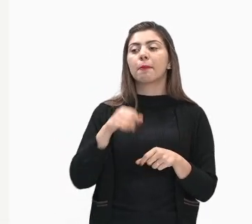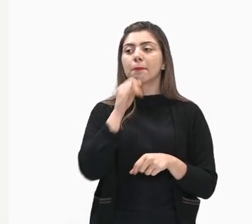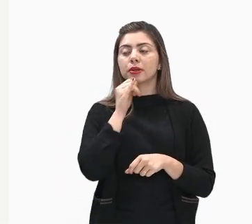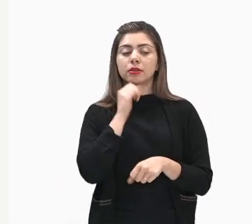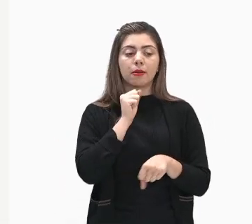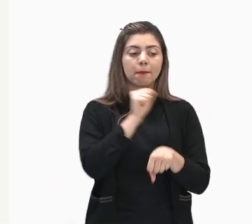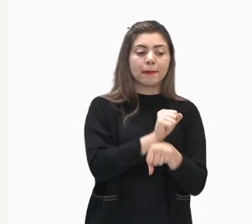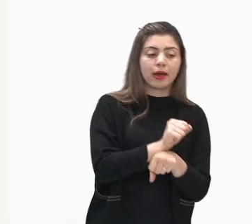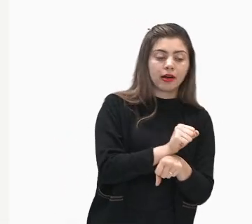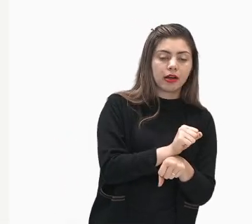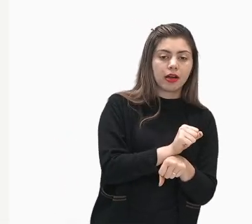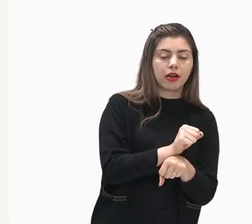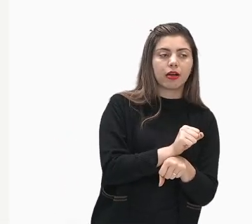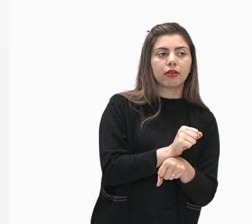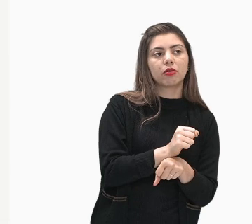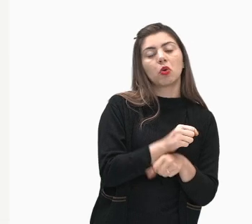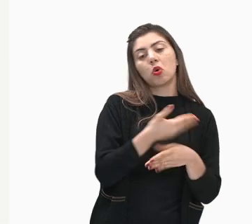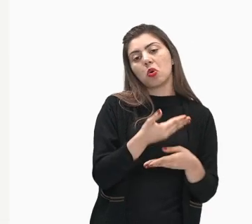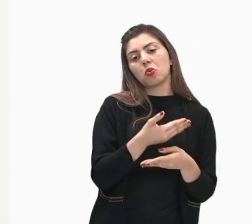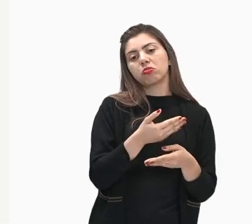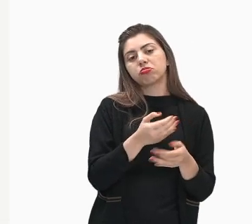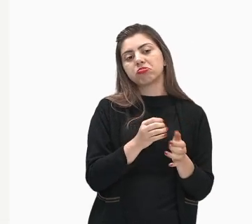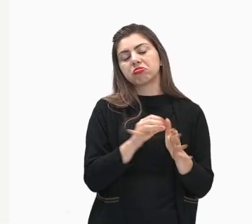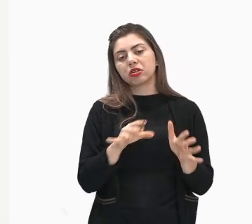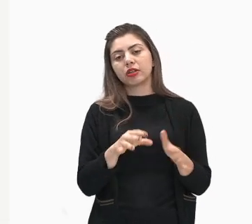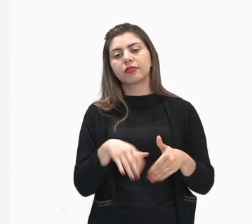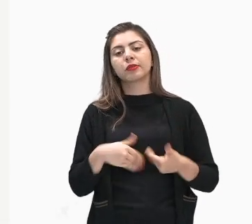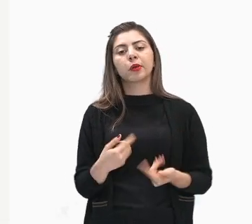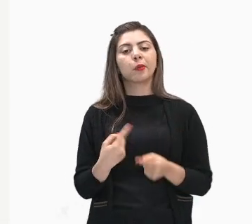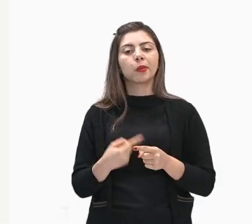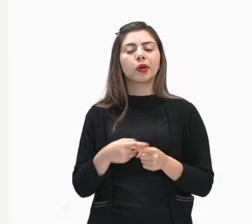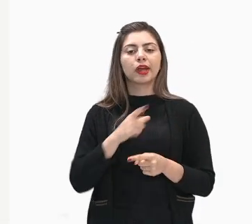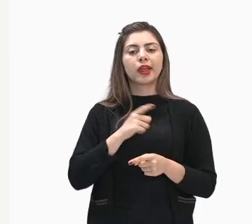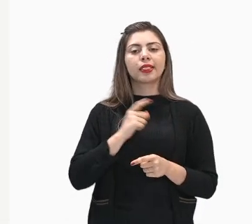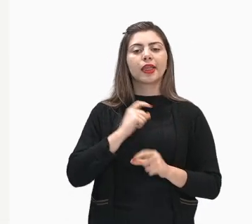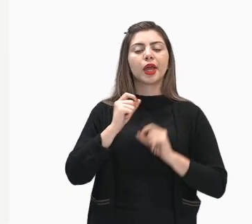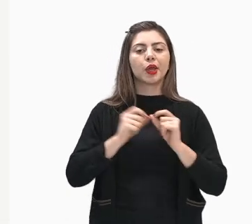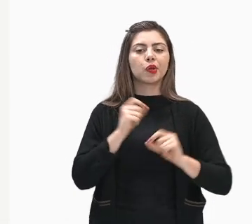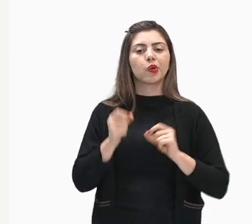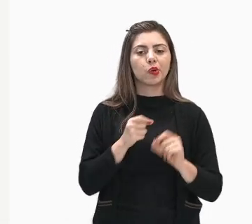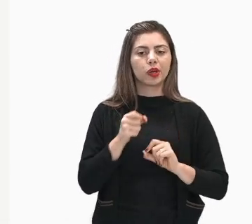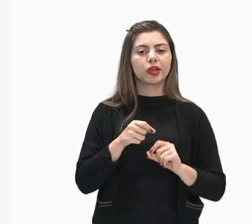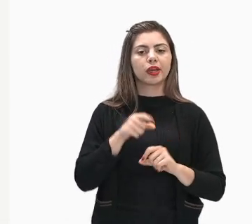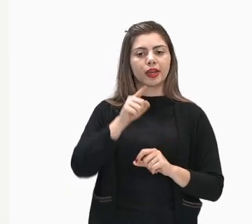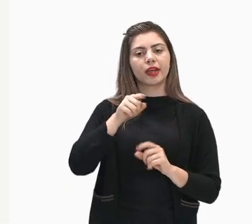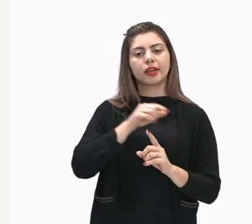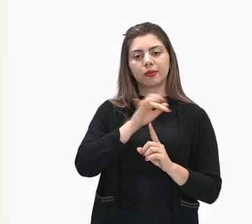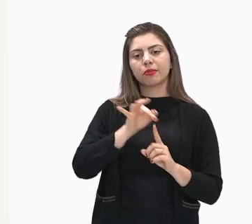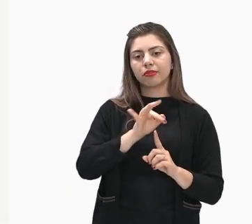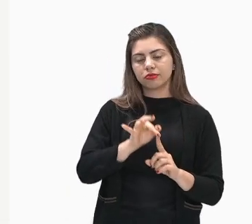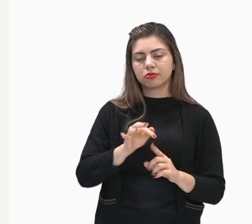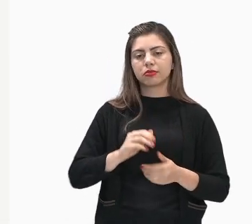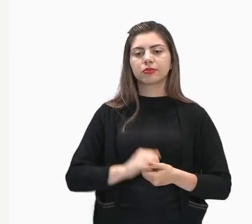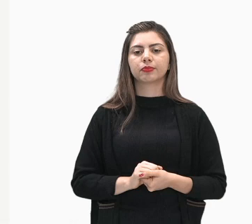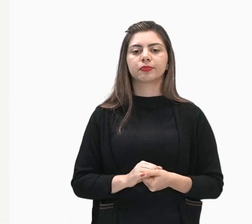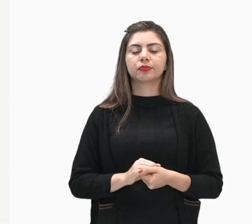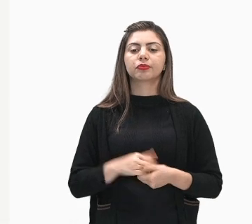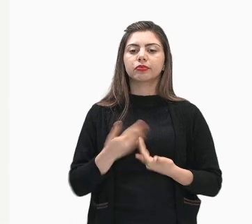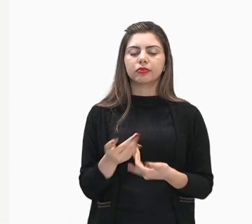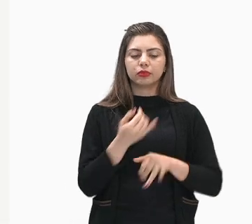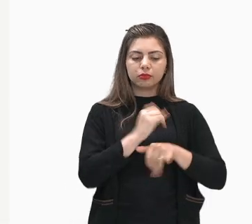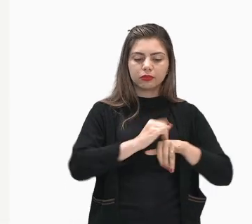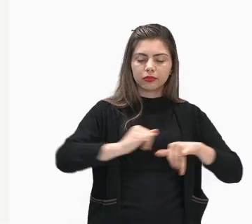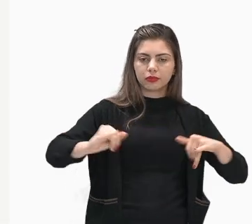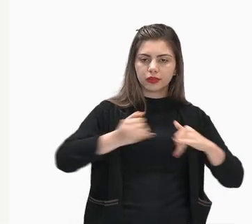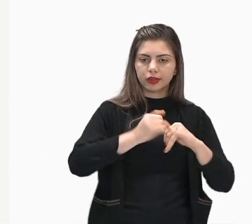desligados, porque eles funcionam com a corrente elétrica. Quando a corrente elétrica passa pelo eletroímã,